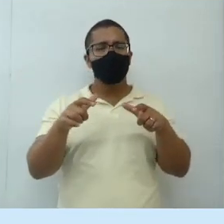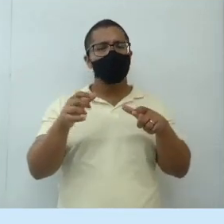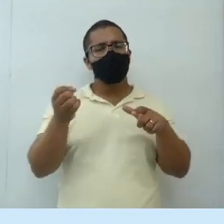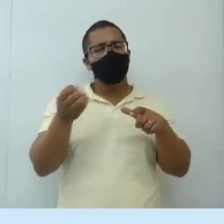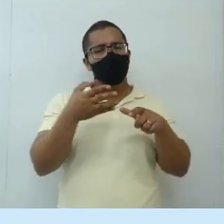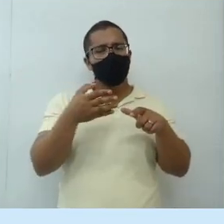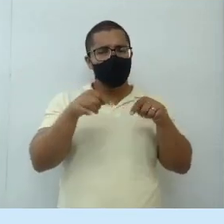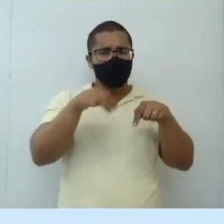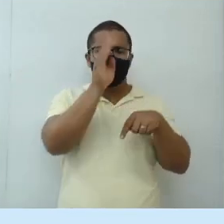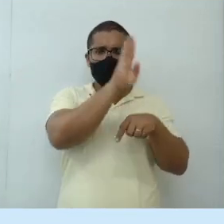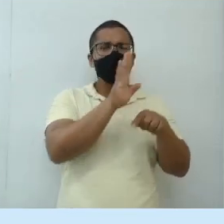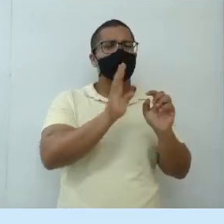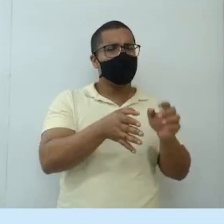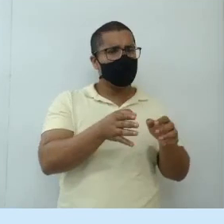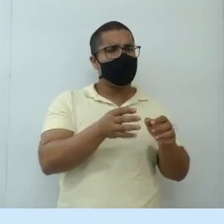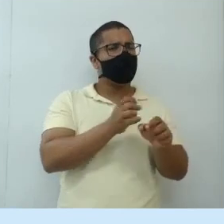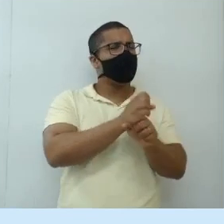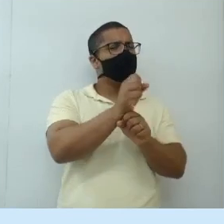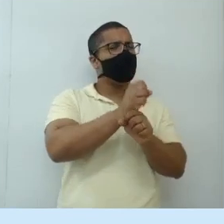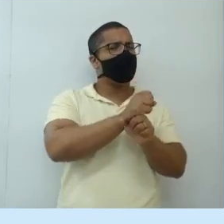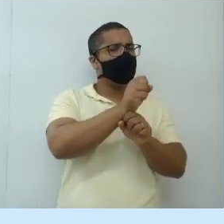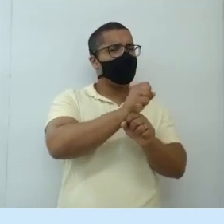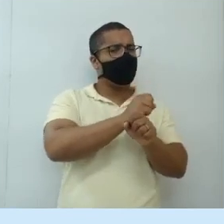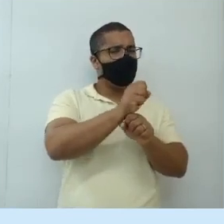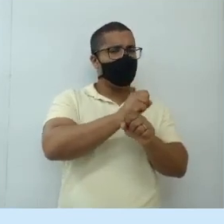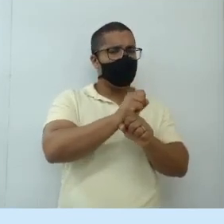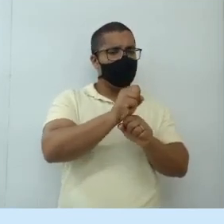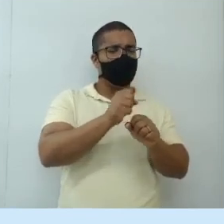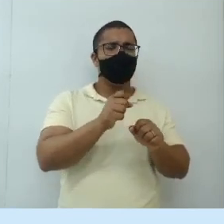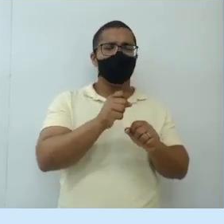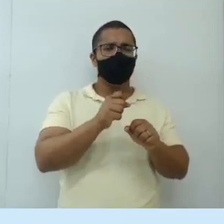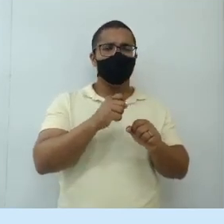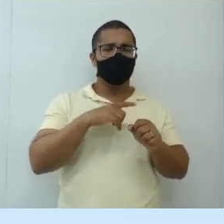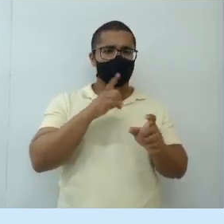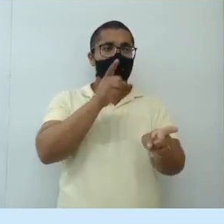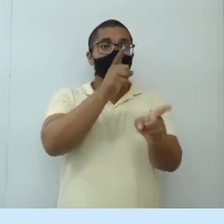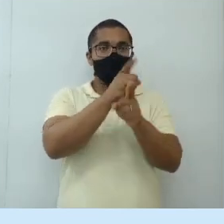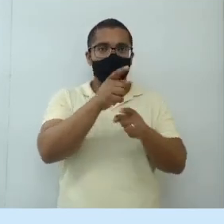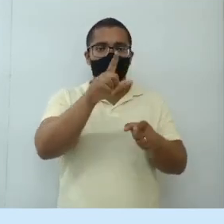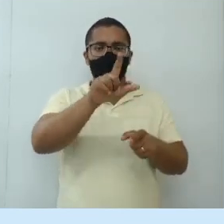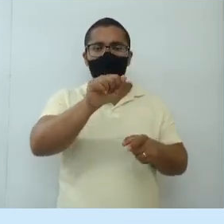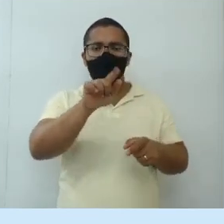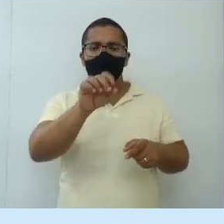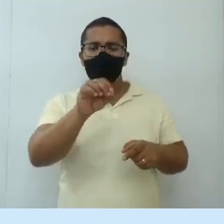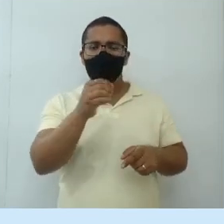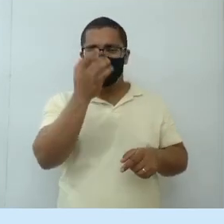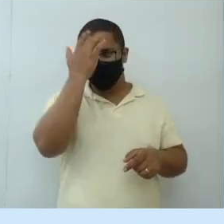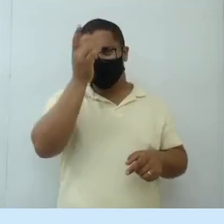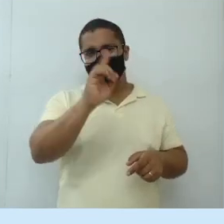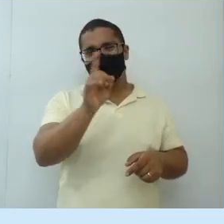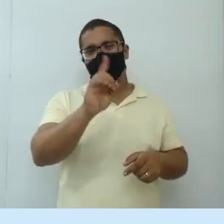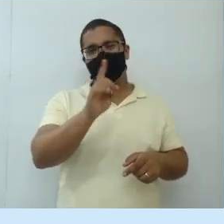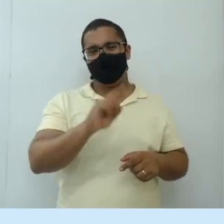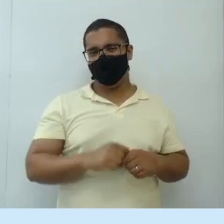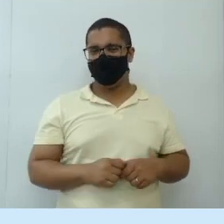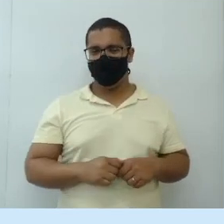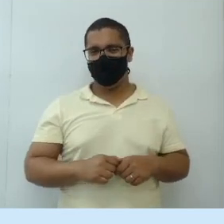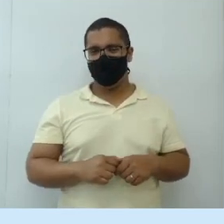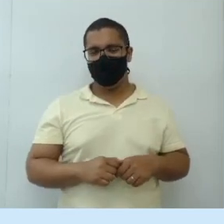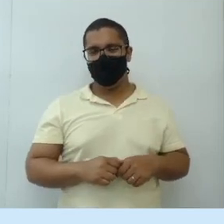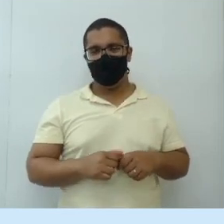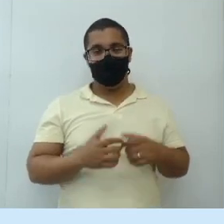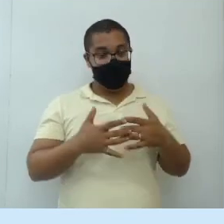Brasil tem um terreno antigo então não tem aqui uma predominância não tem é tanto fácil encontrarmos lados tá por mais de forma